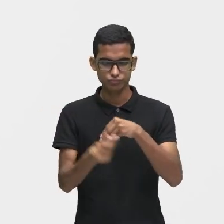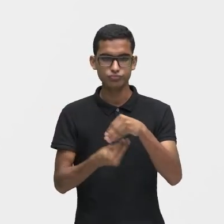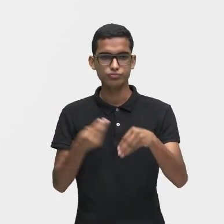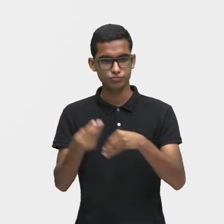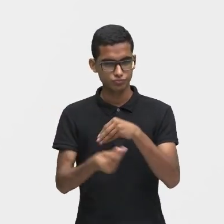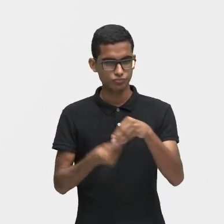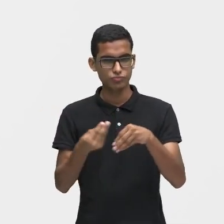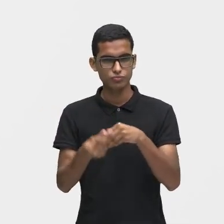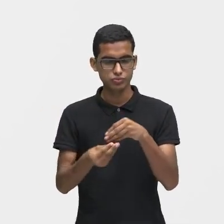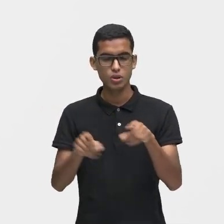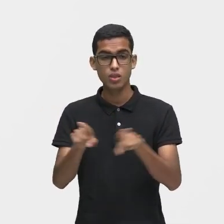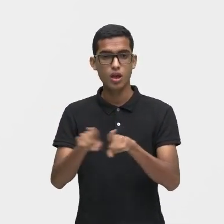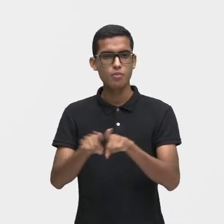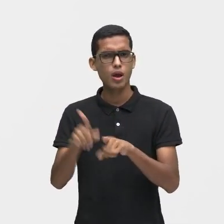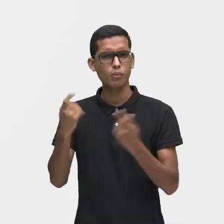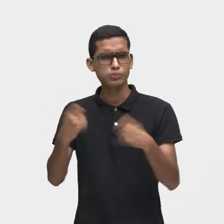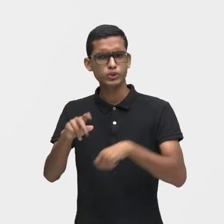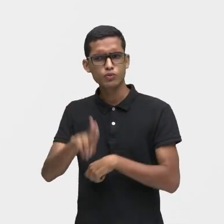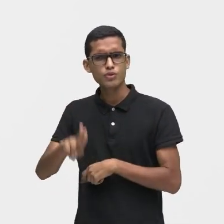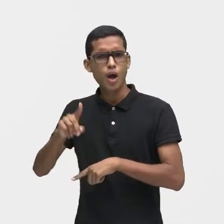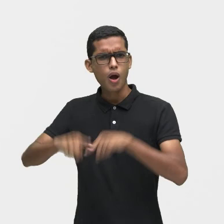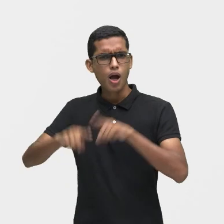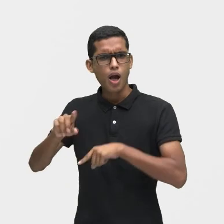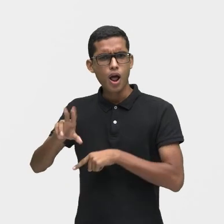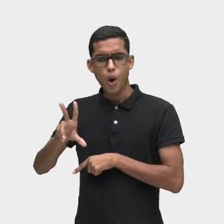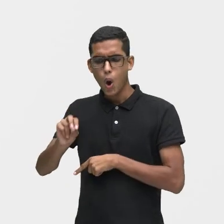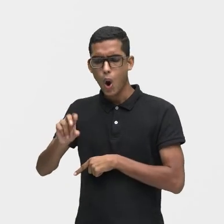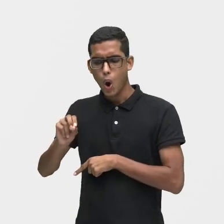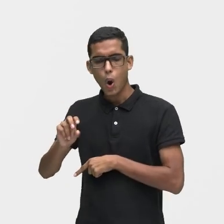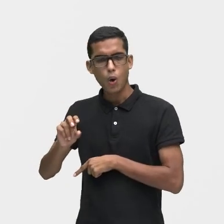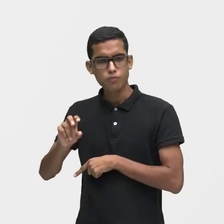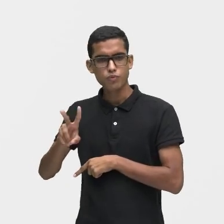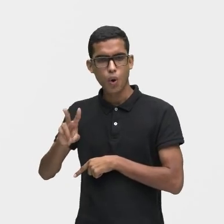que é a gema do ovo, que ela dá essa base, né,